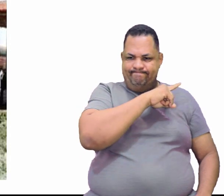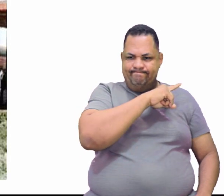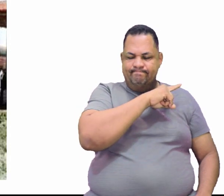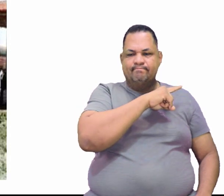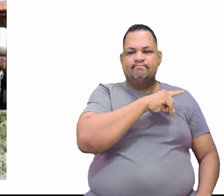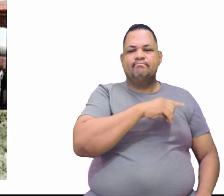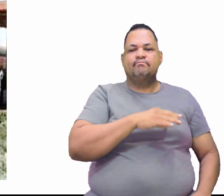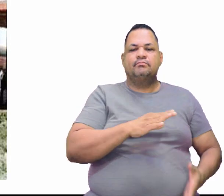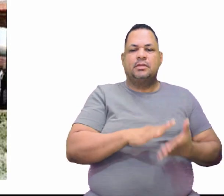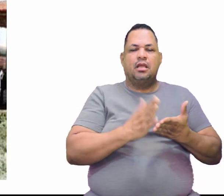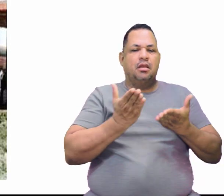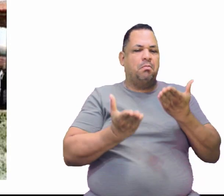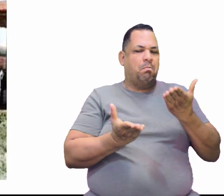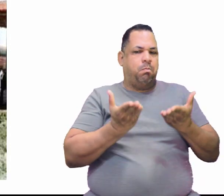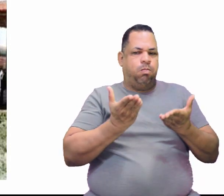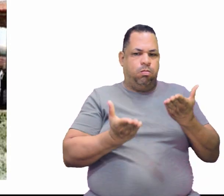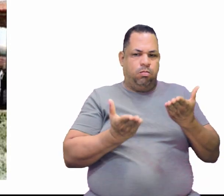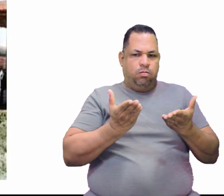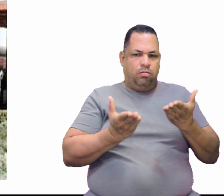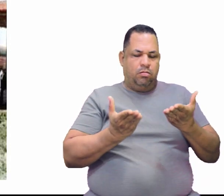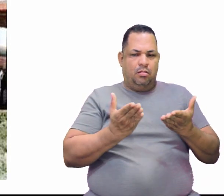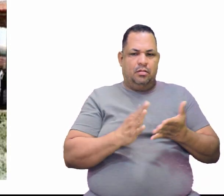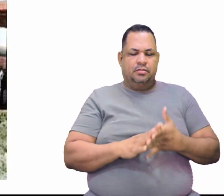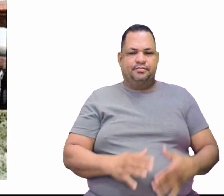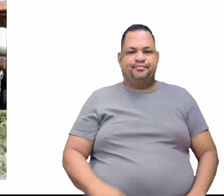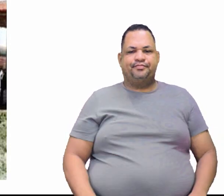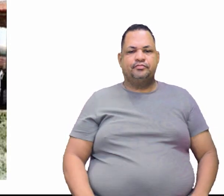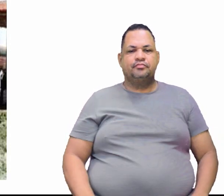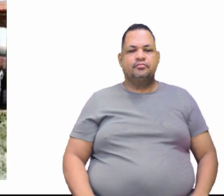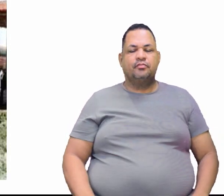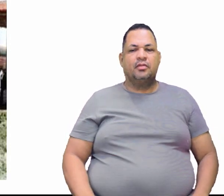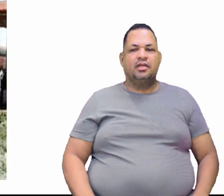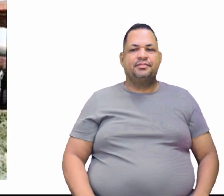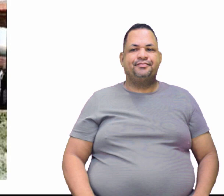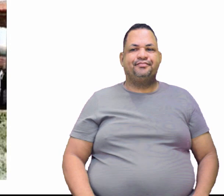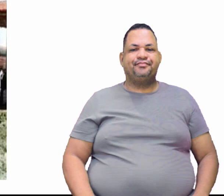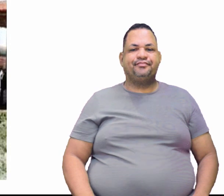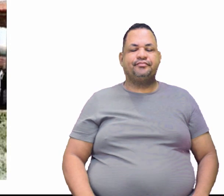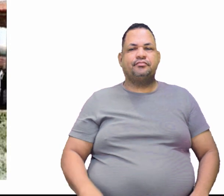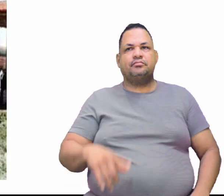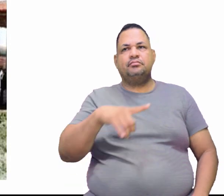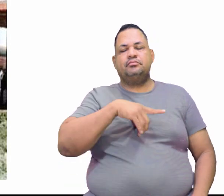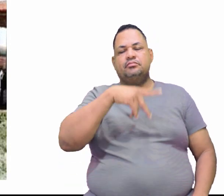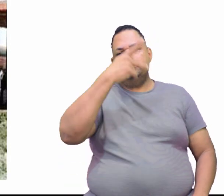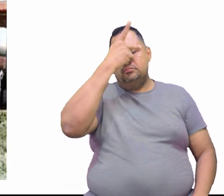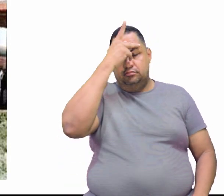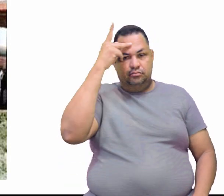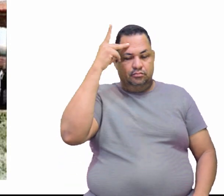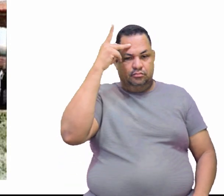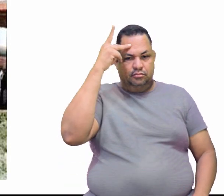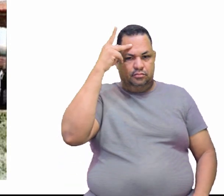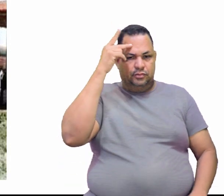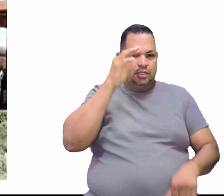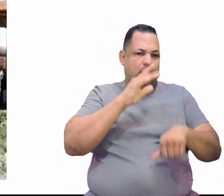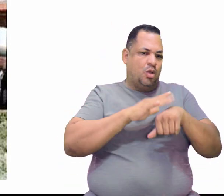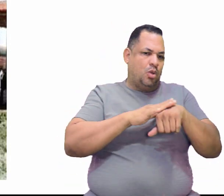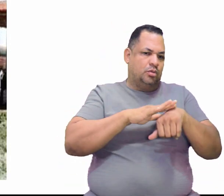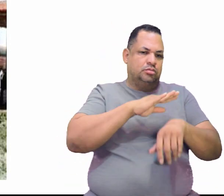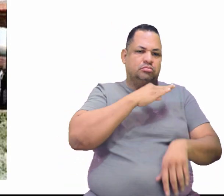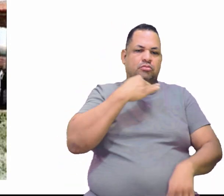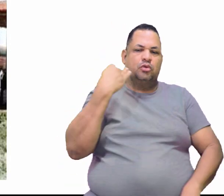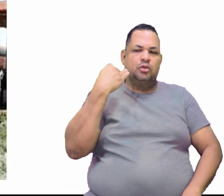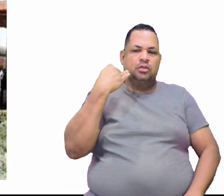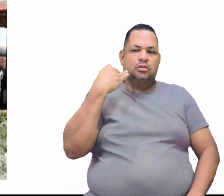aquela carga, nossa! Fora as pessoas que adoeciam e até morriam